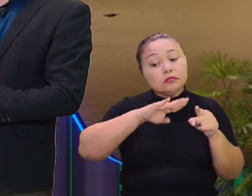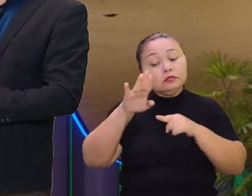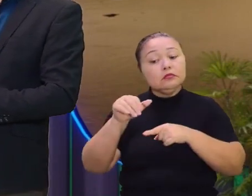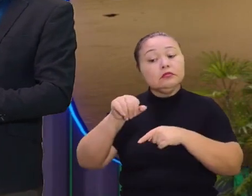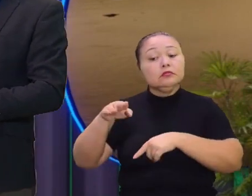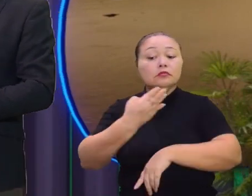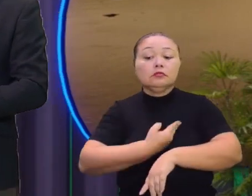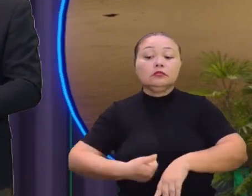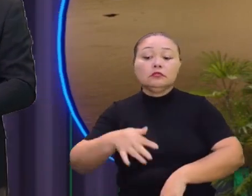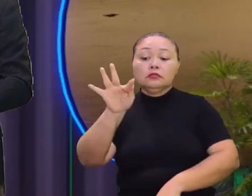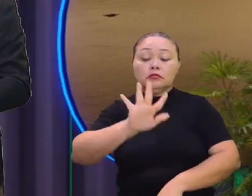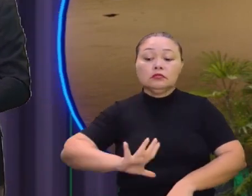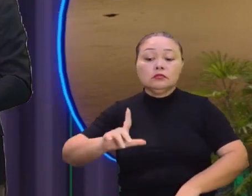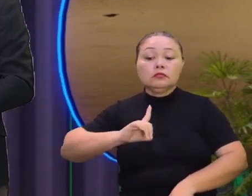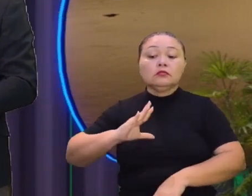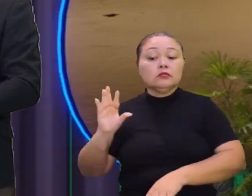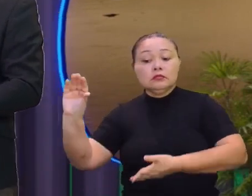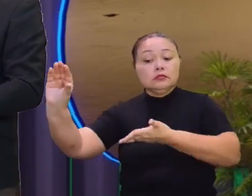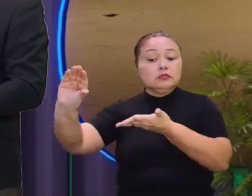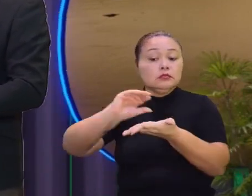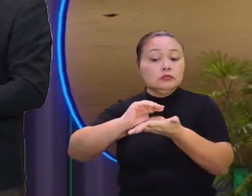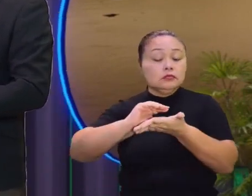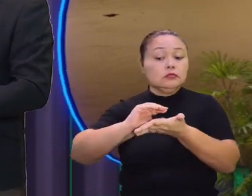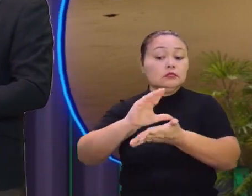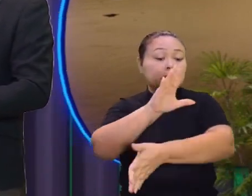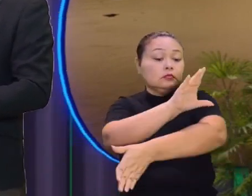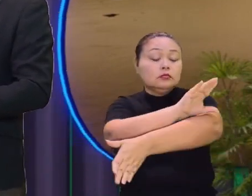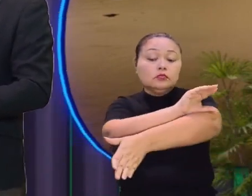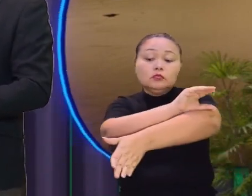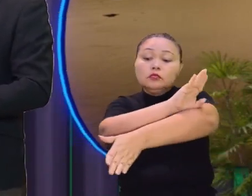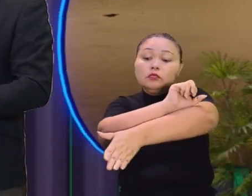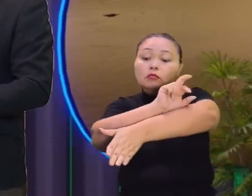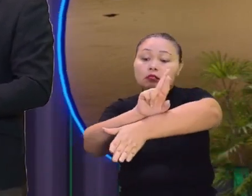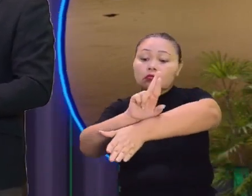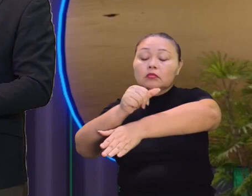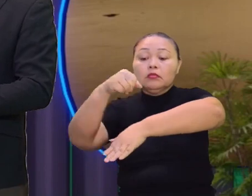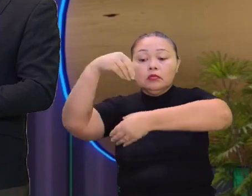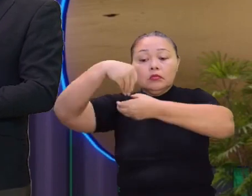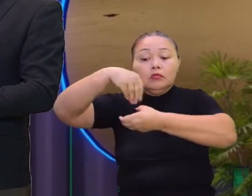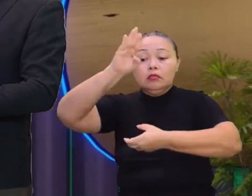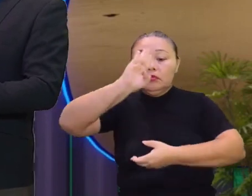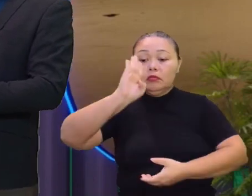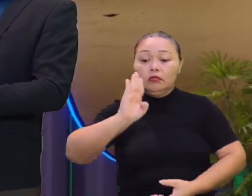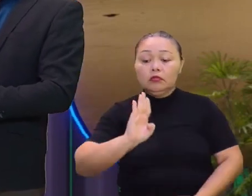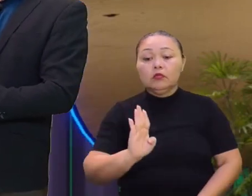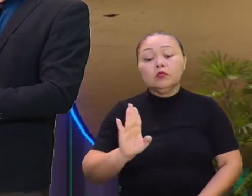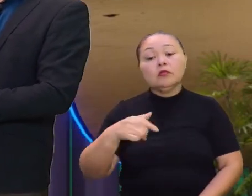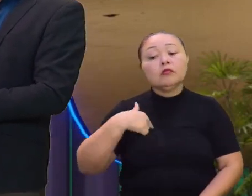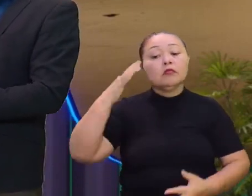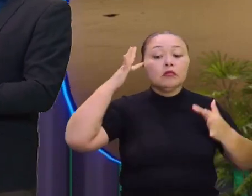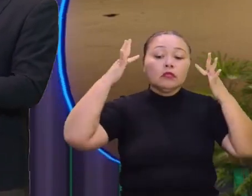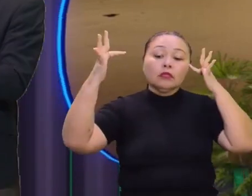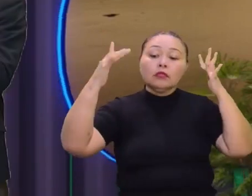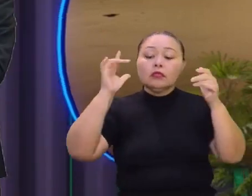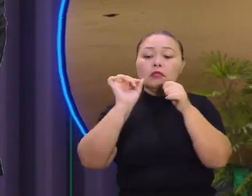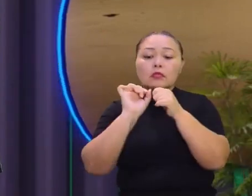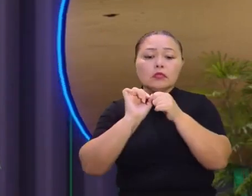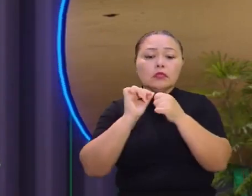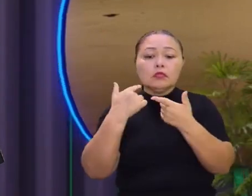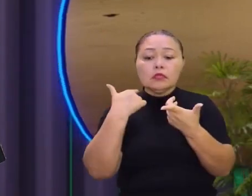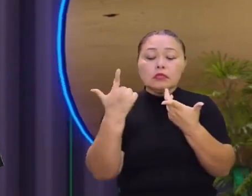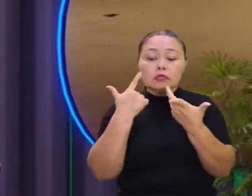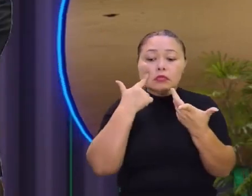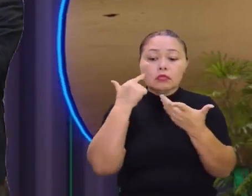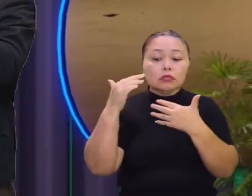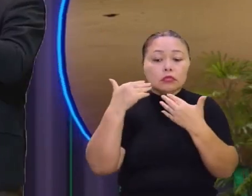do governo federal agora de investir em rodovias no Brasil. Rogério, imagine se... Vamos